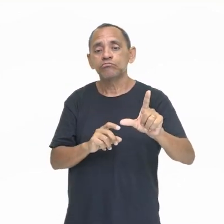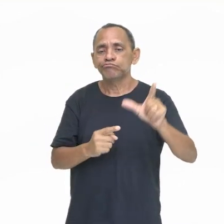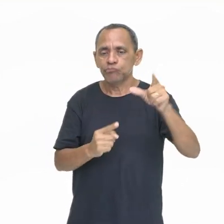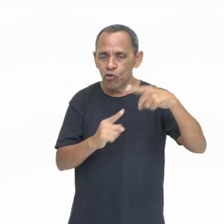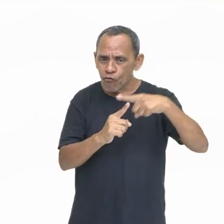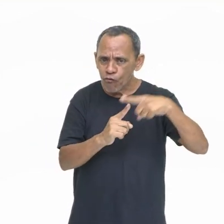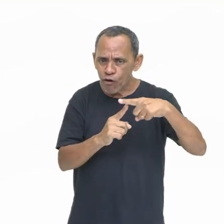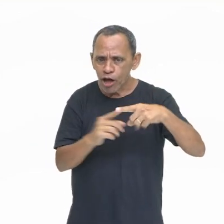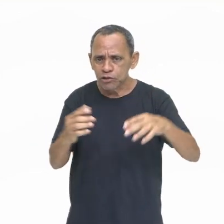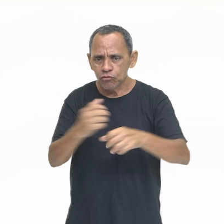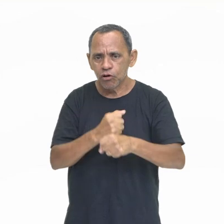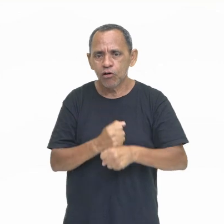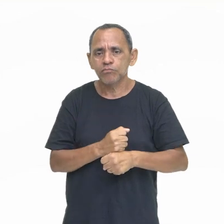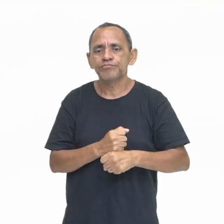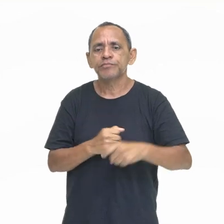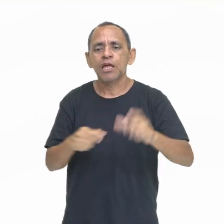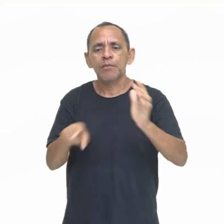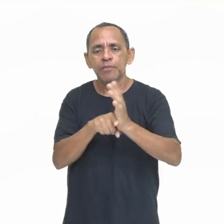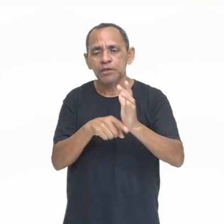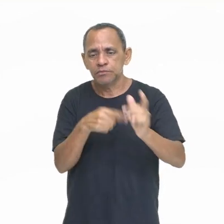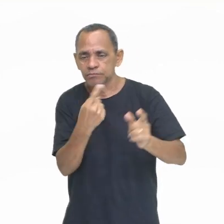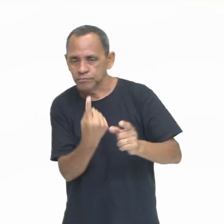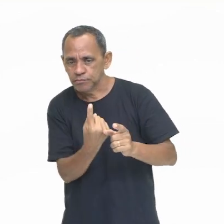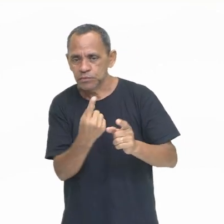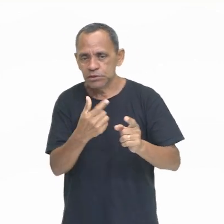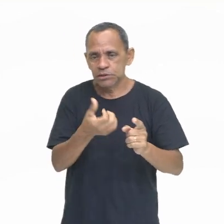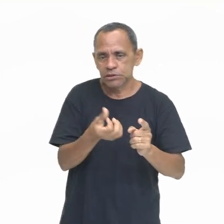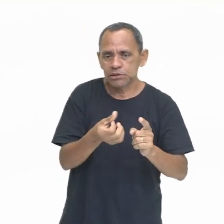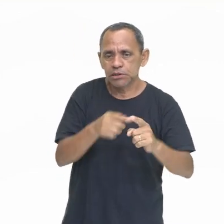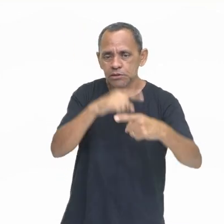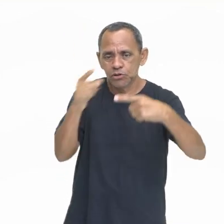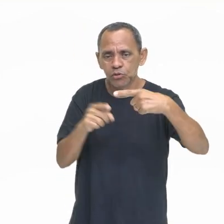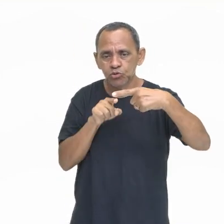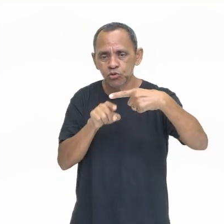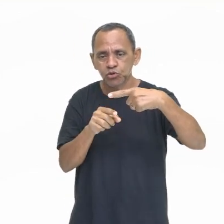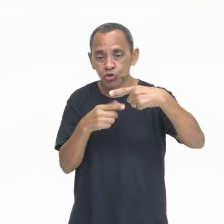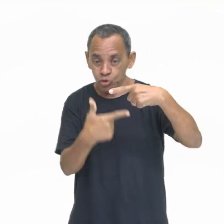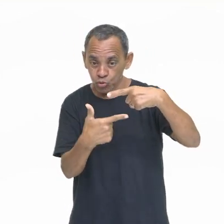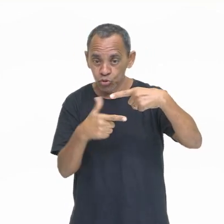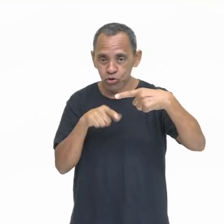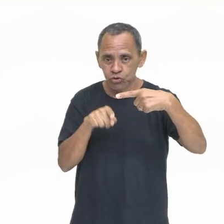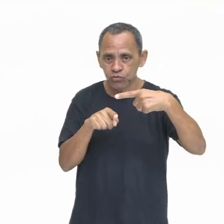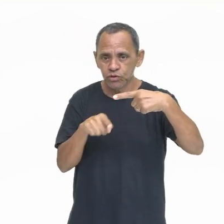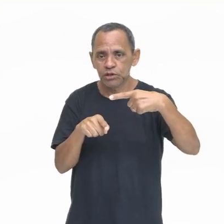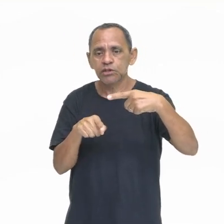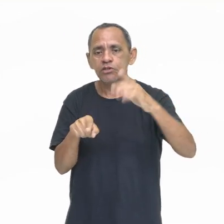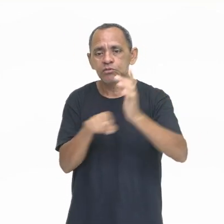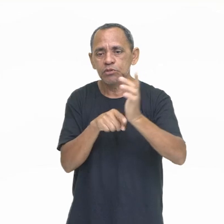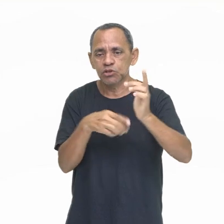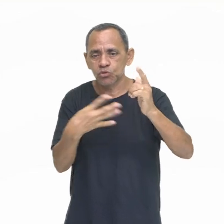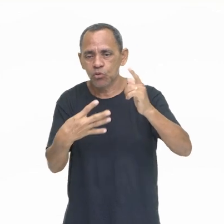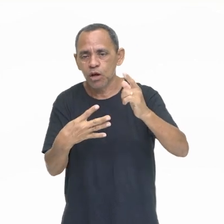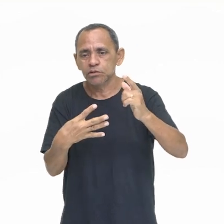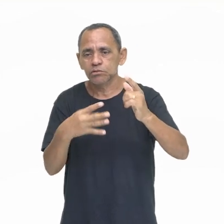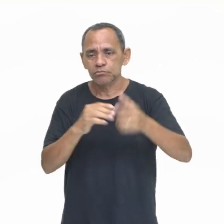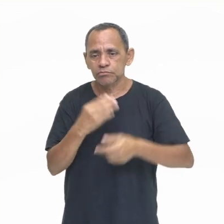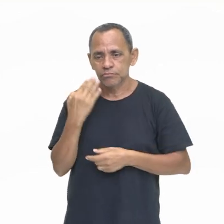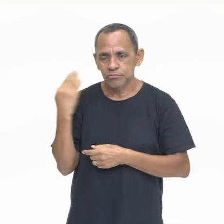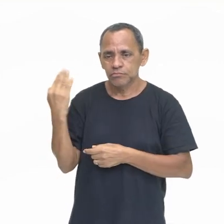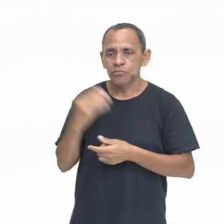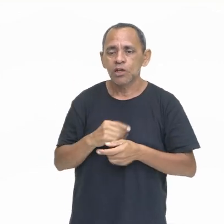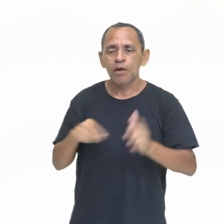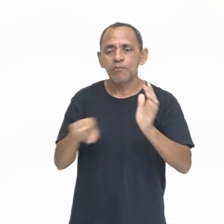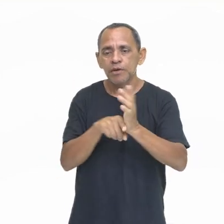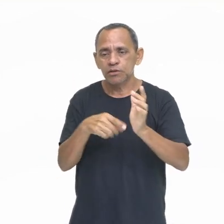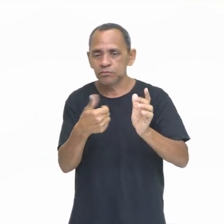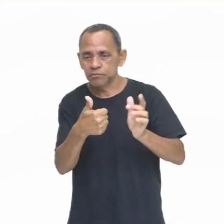assim temos menos 16. E aqui temos um produto, né? 2 vezes menos 4, que é igual a menos 8. Ficamos então com menos